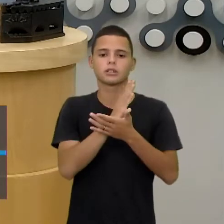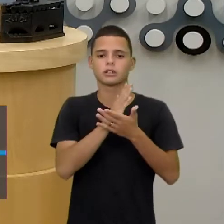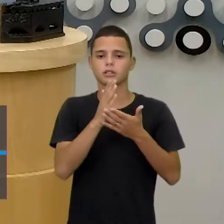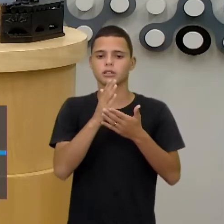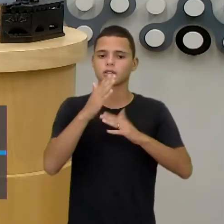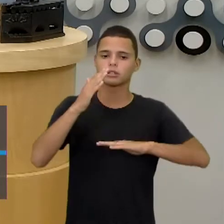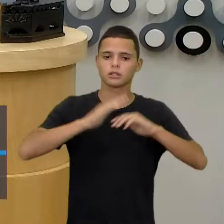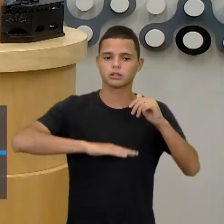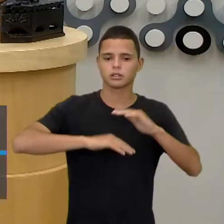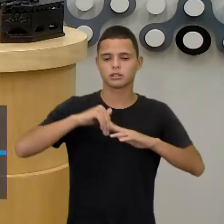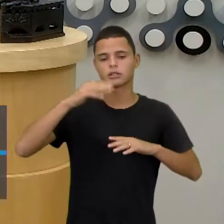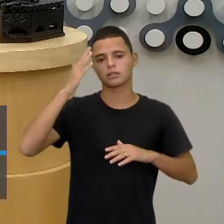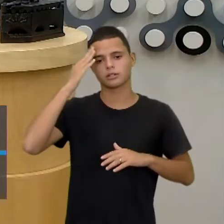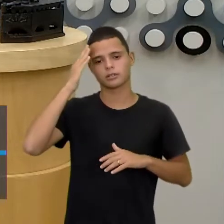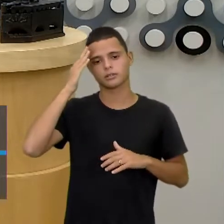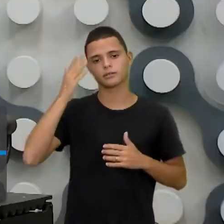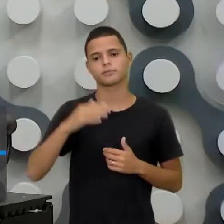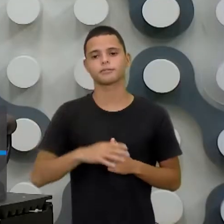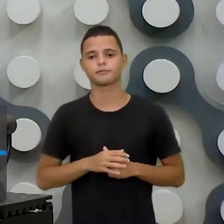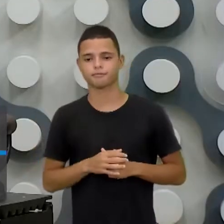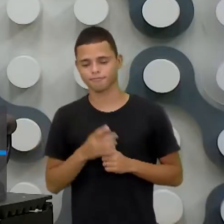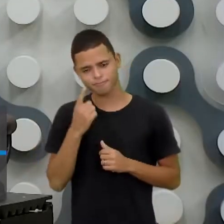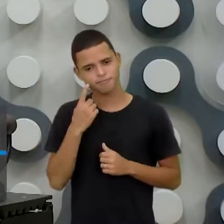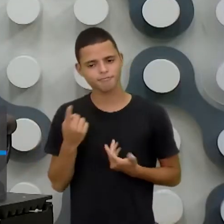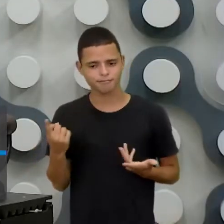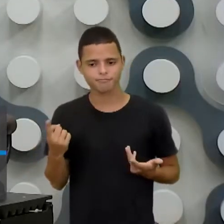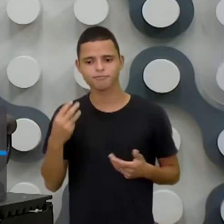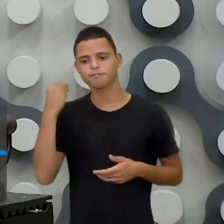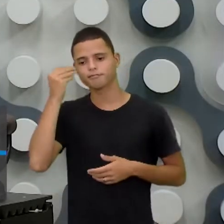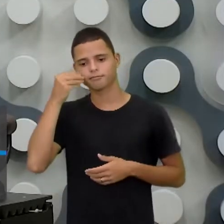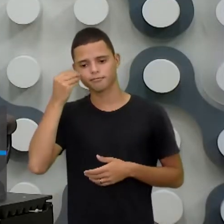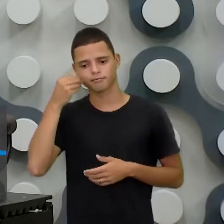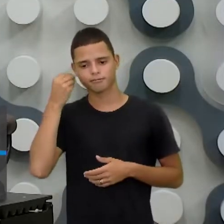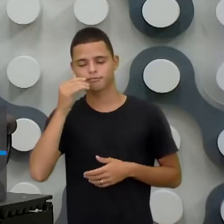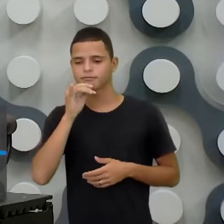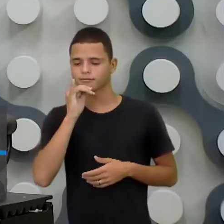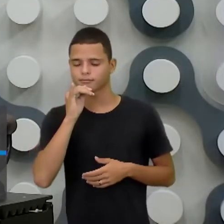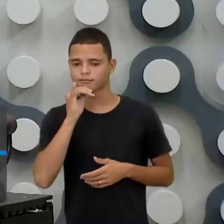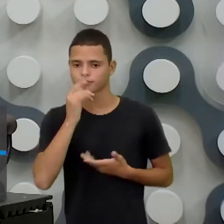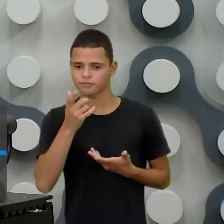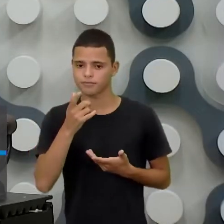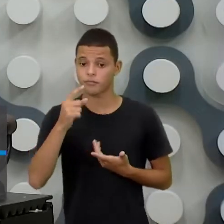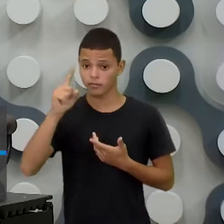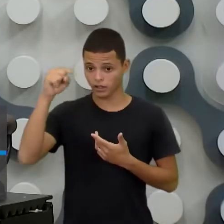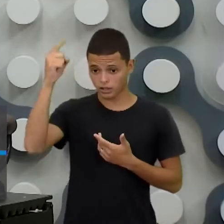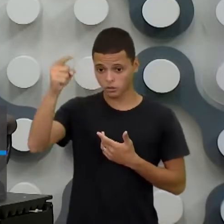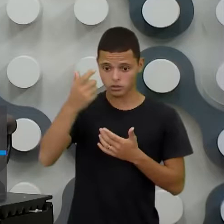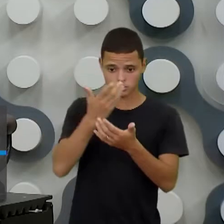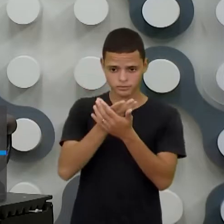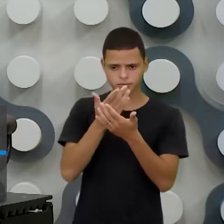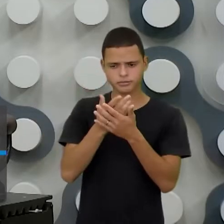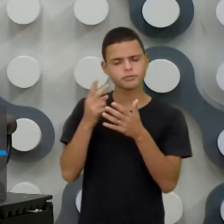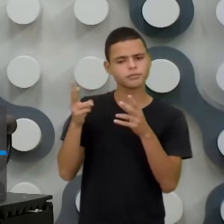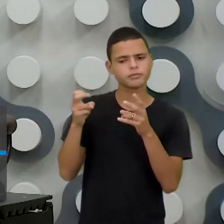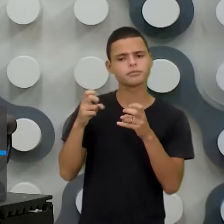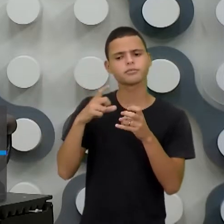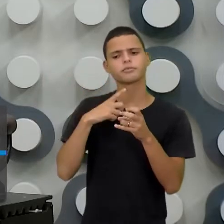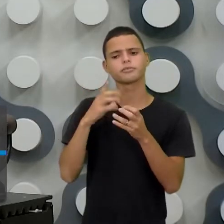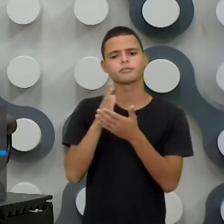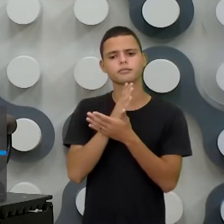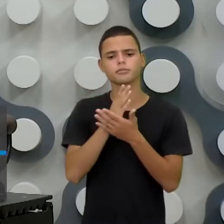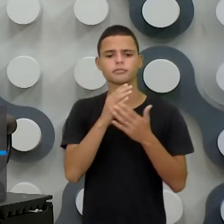saberes. Perfeito. Porque esse exemplo que a Jana deu, na próxima aula vocês vão observar que a gente tem lá alguns dados sobre